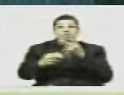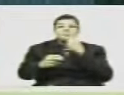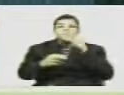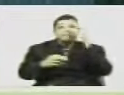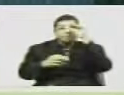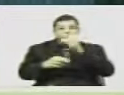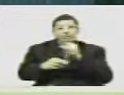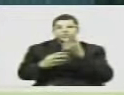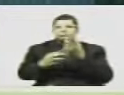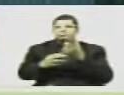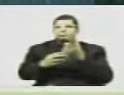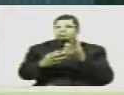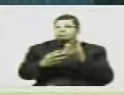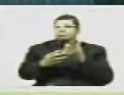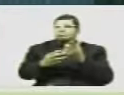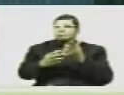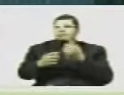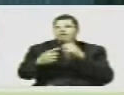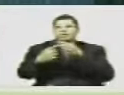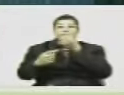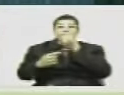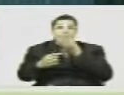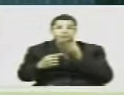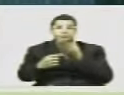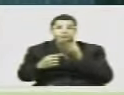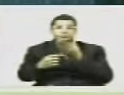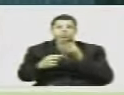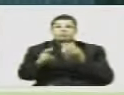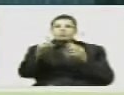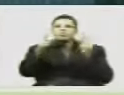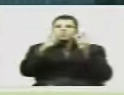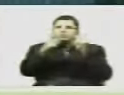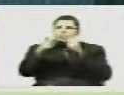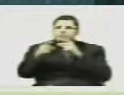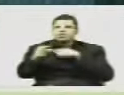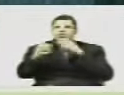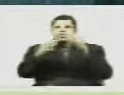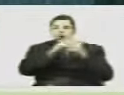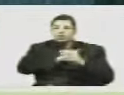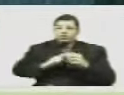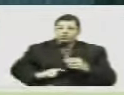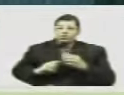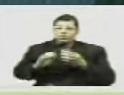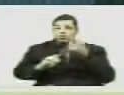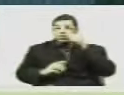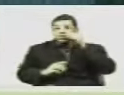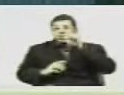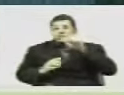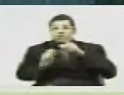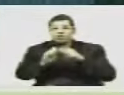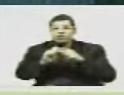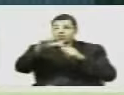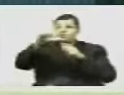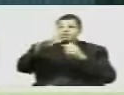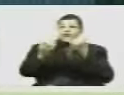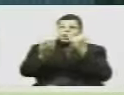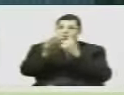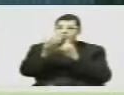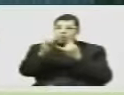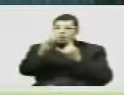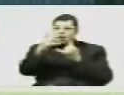passa a fumar menos. Portanto, os únicos itens que o governo consegue aumentar o imposto